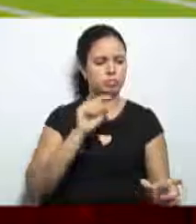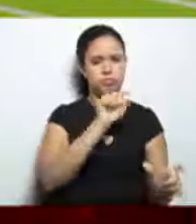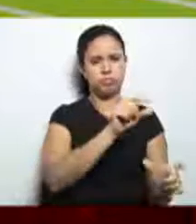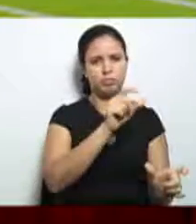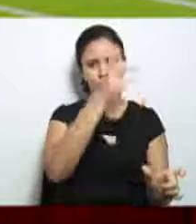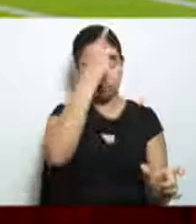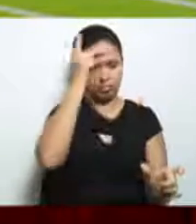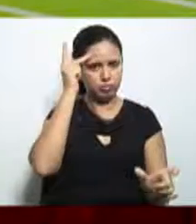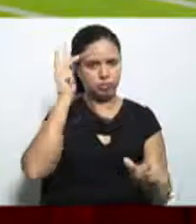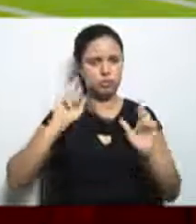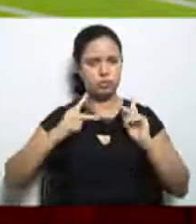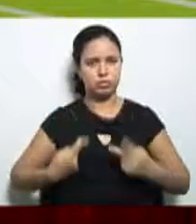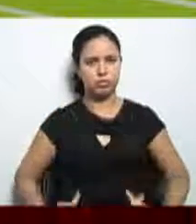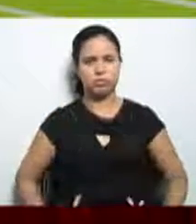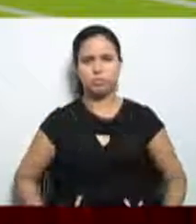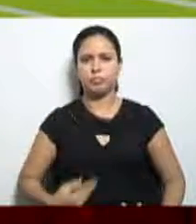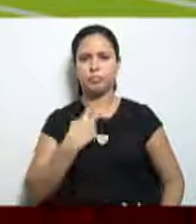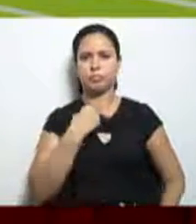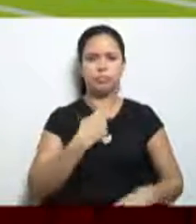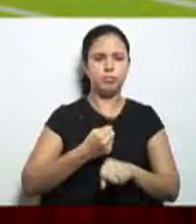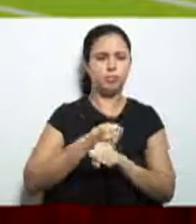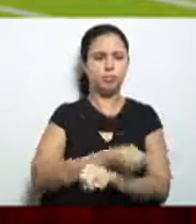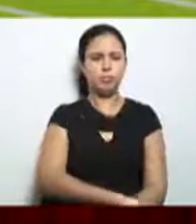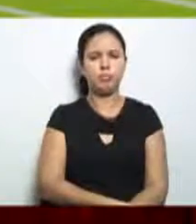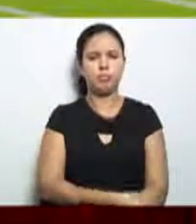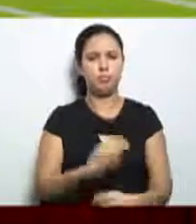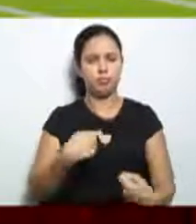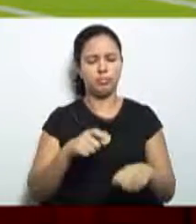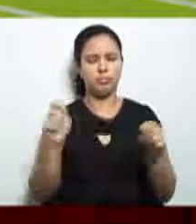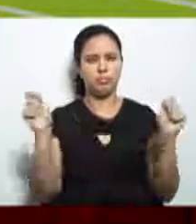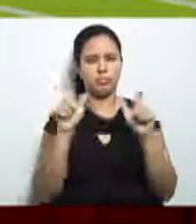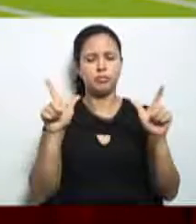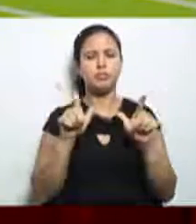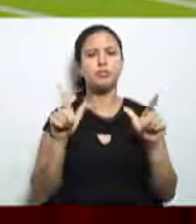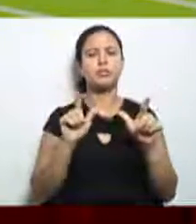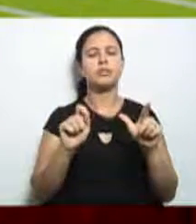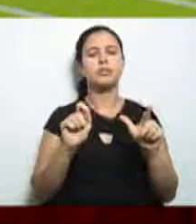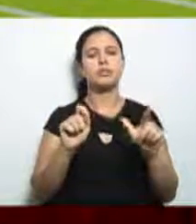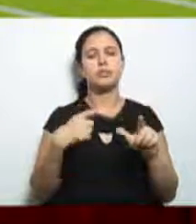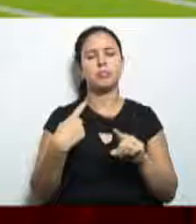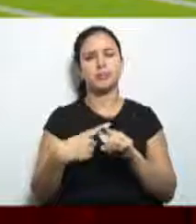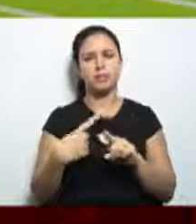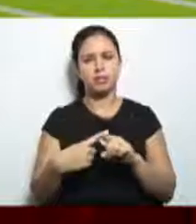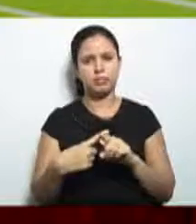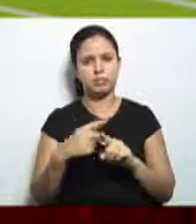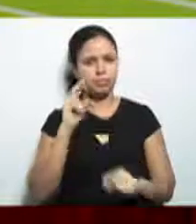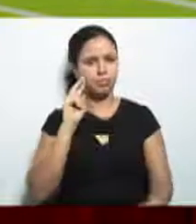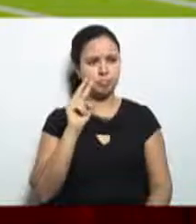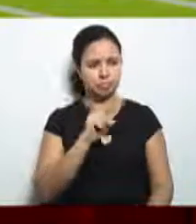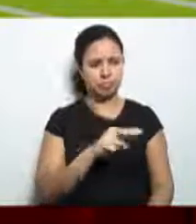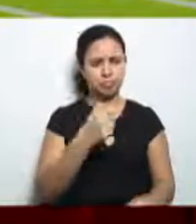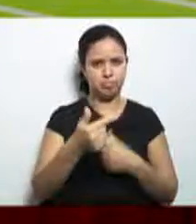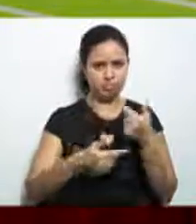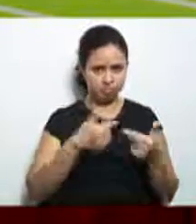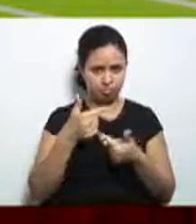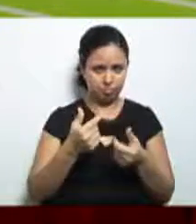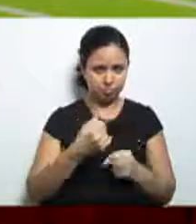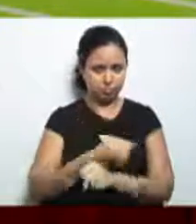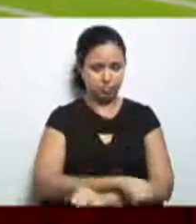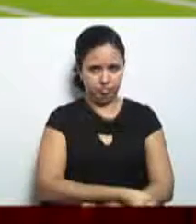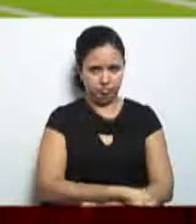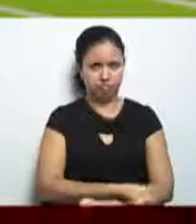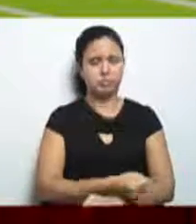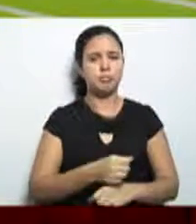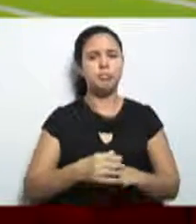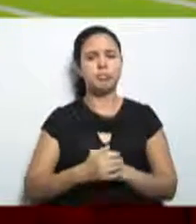posse. Então, precisamos ficar atentos quando nós estivermos deparando com situações de trabalho escravo. Mas nós teremos outros momentos para